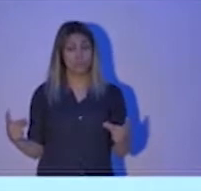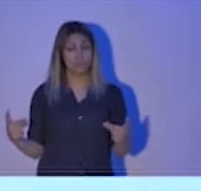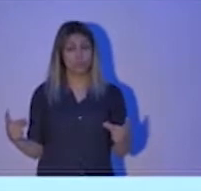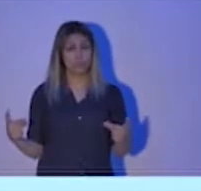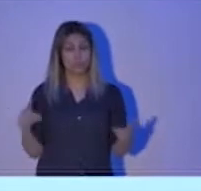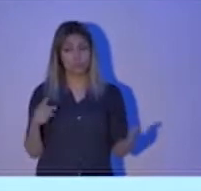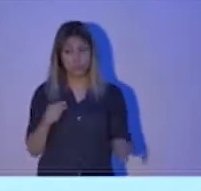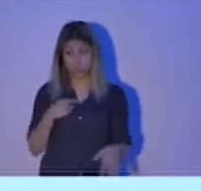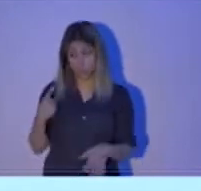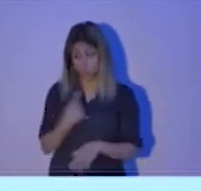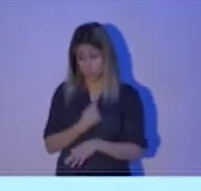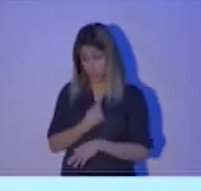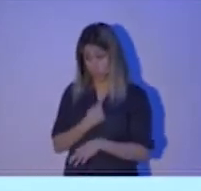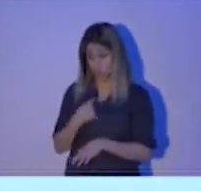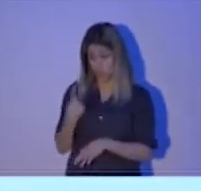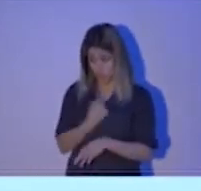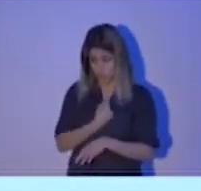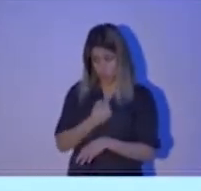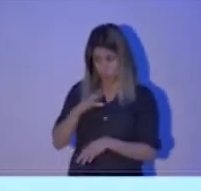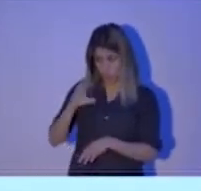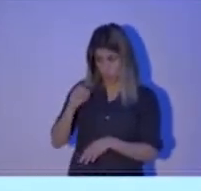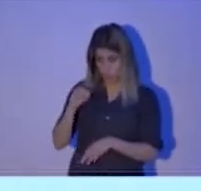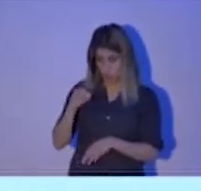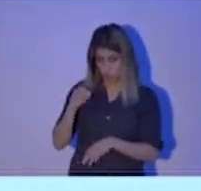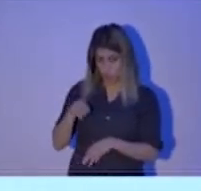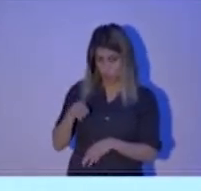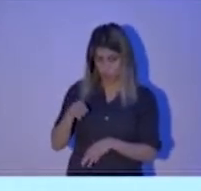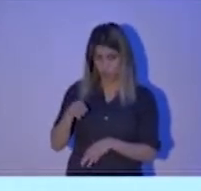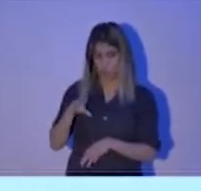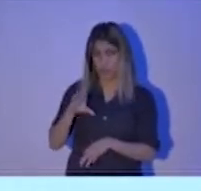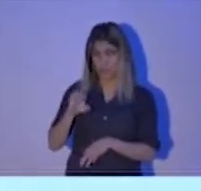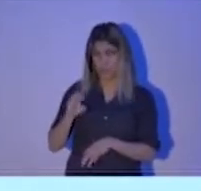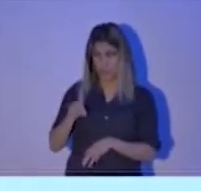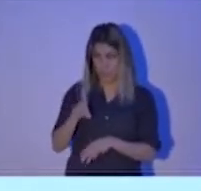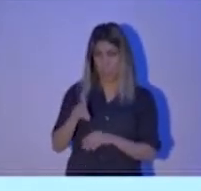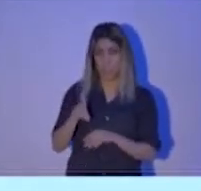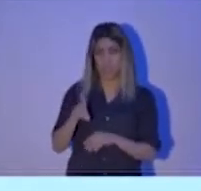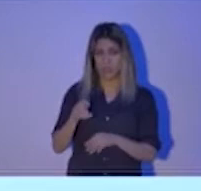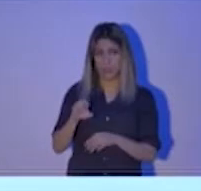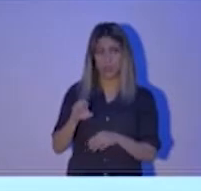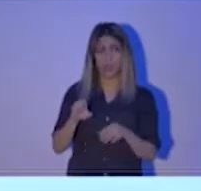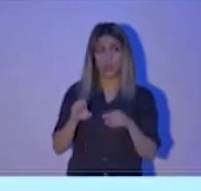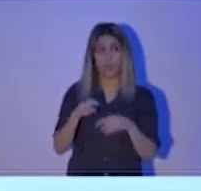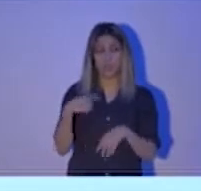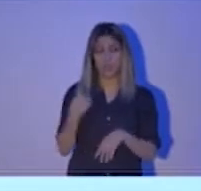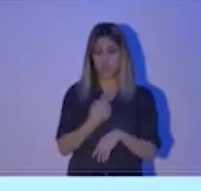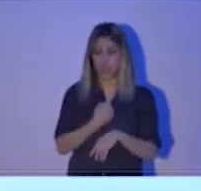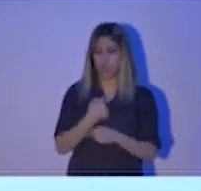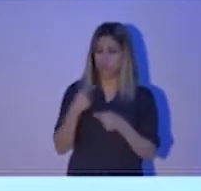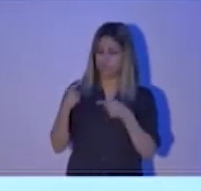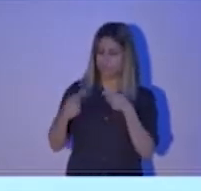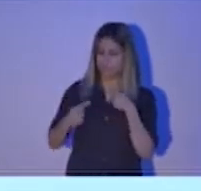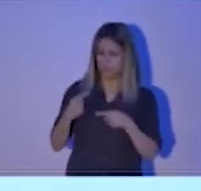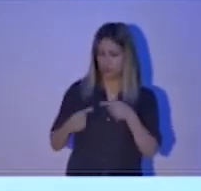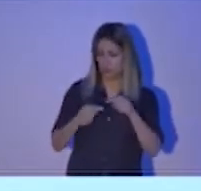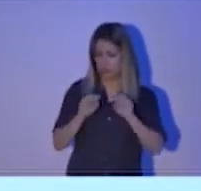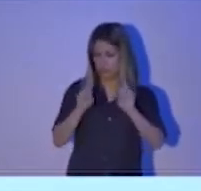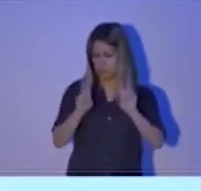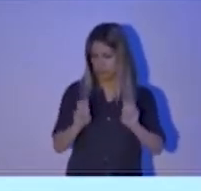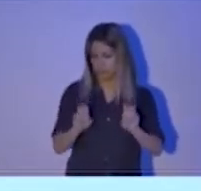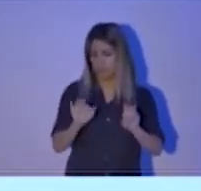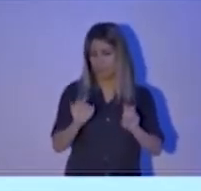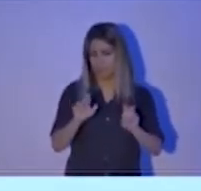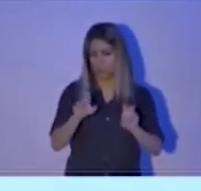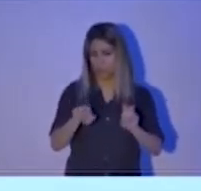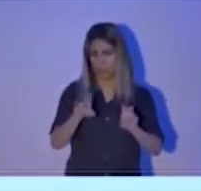dentro do Concede, nós fechamos um alinhamento de discussão do Fundeb, que não há